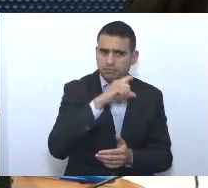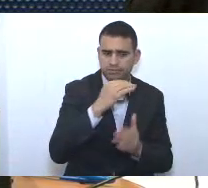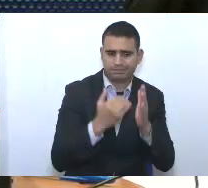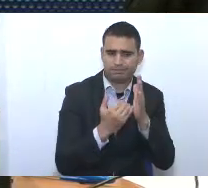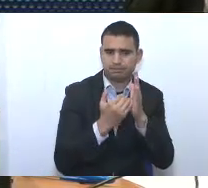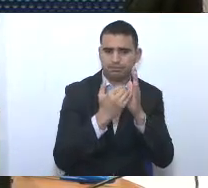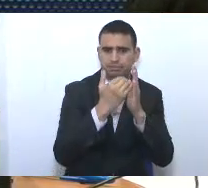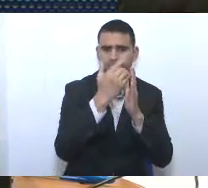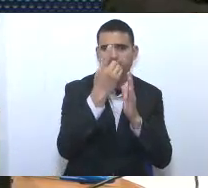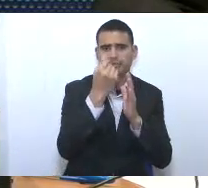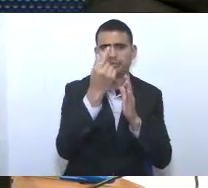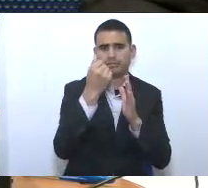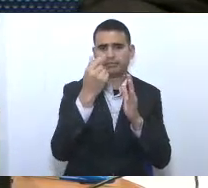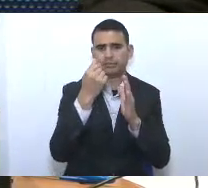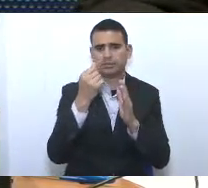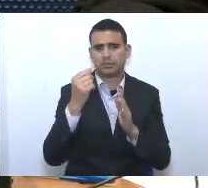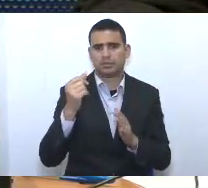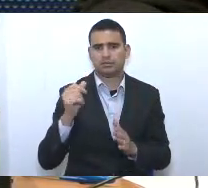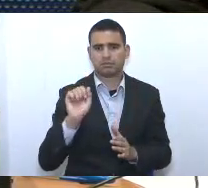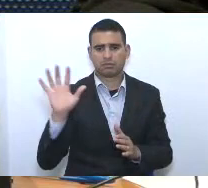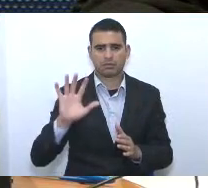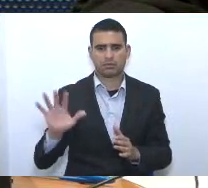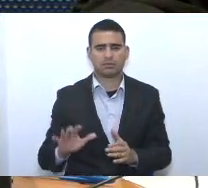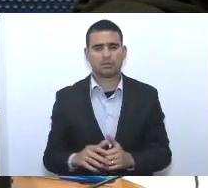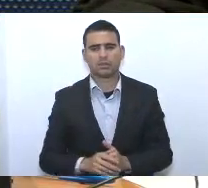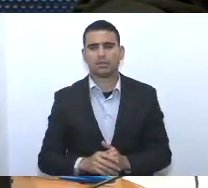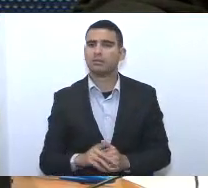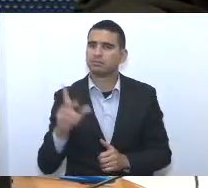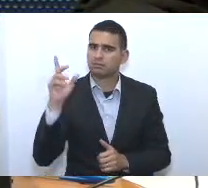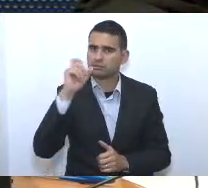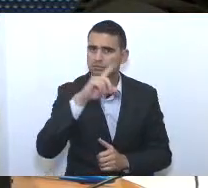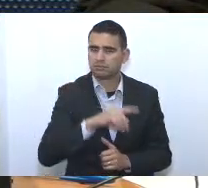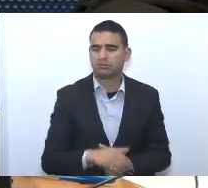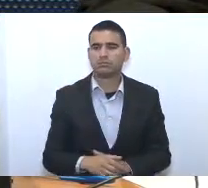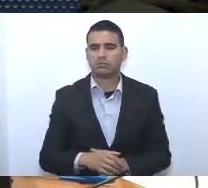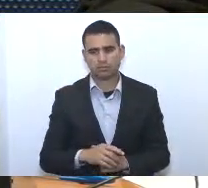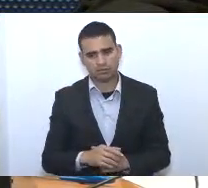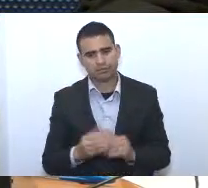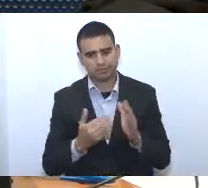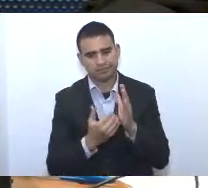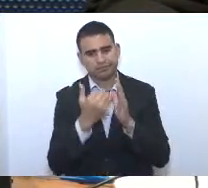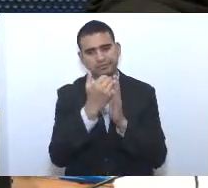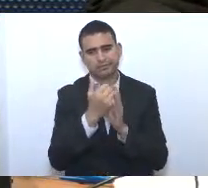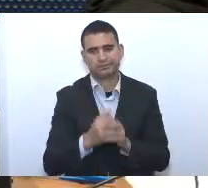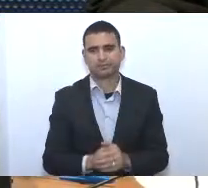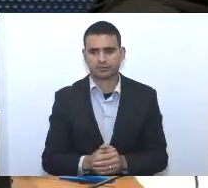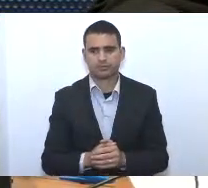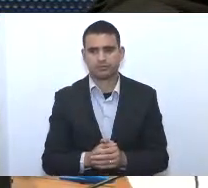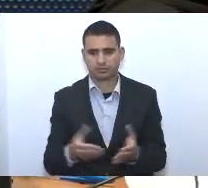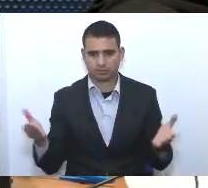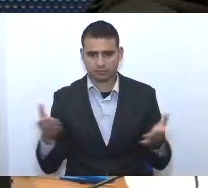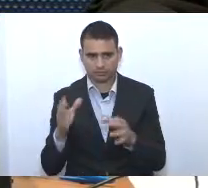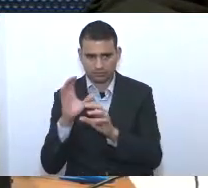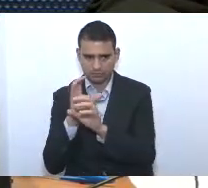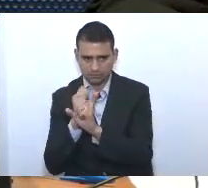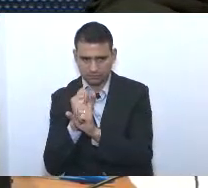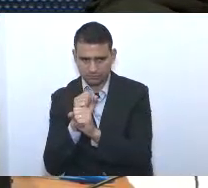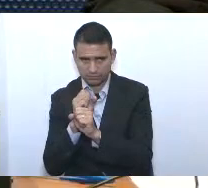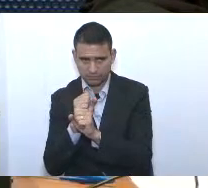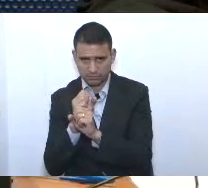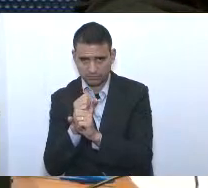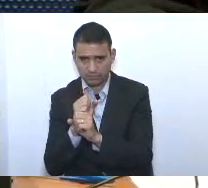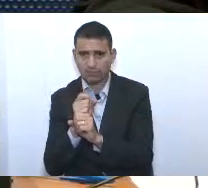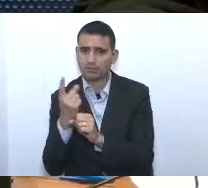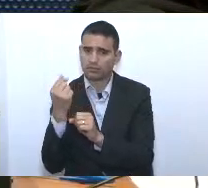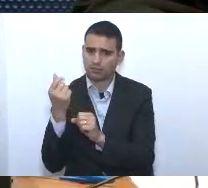os valores consignados no nosso orçamento. Nosso orçamento da Secretaria de Assuntos Jurídicos, ele é muito enxuto,